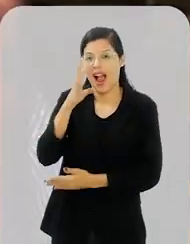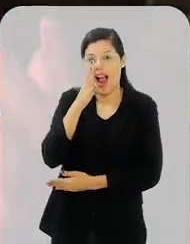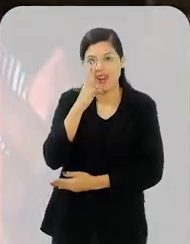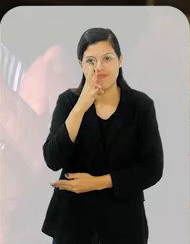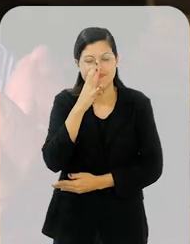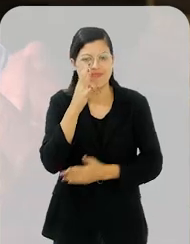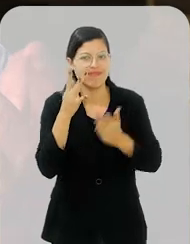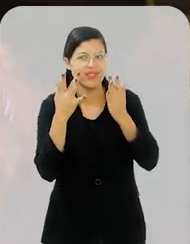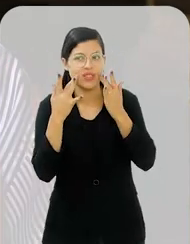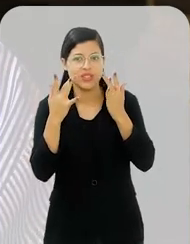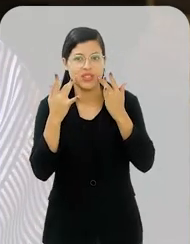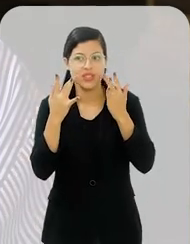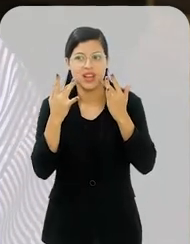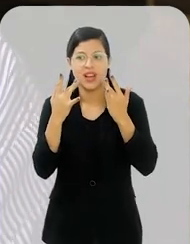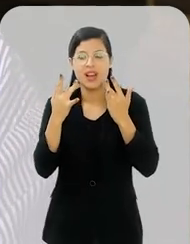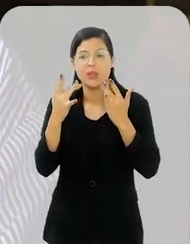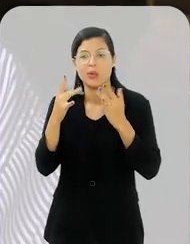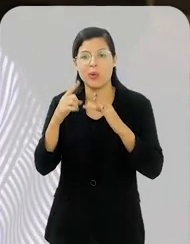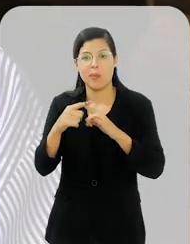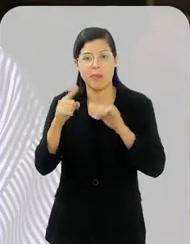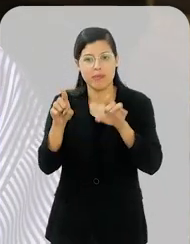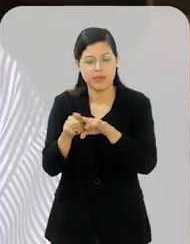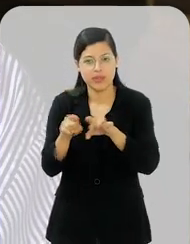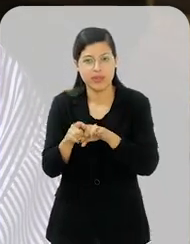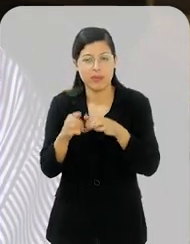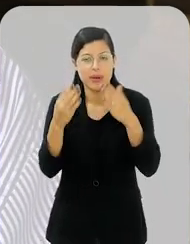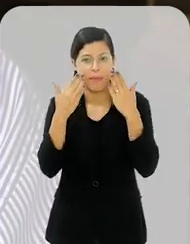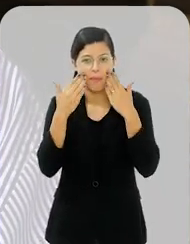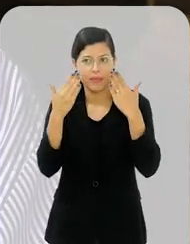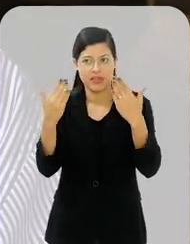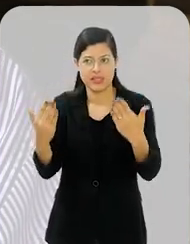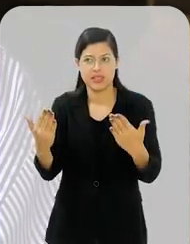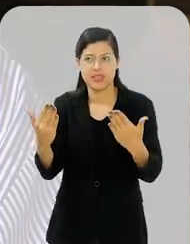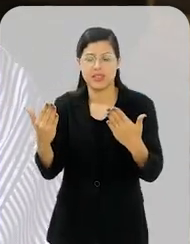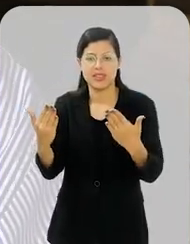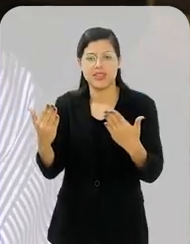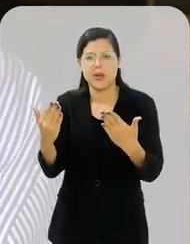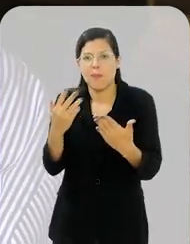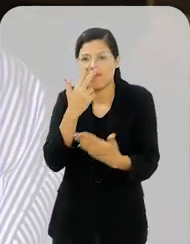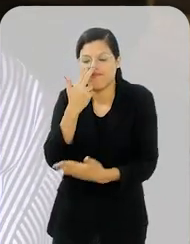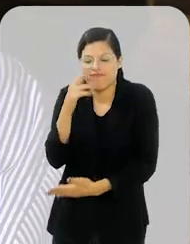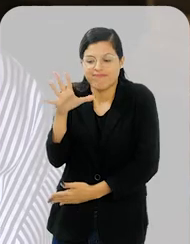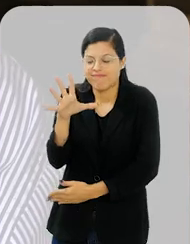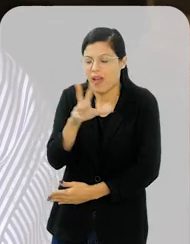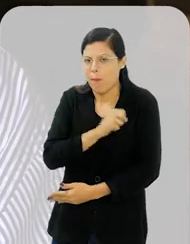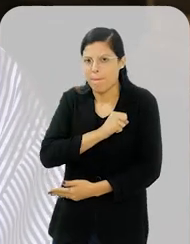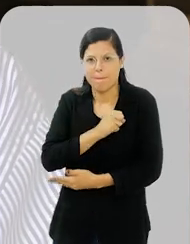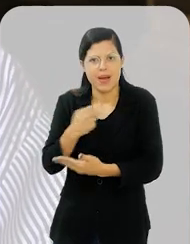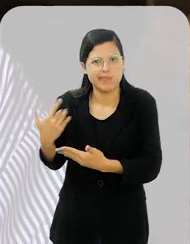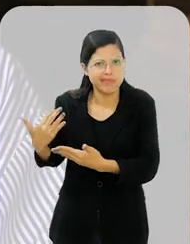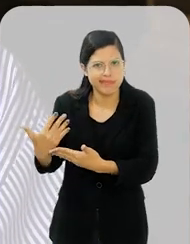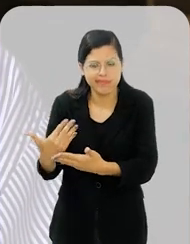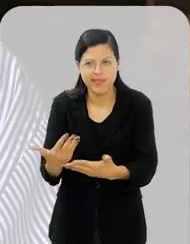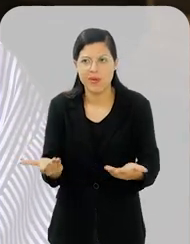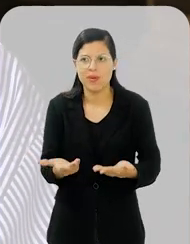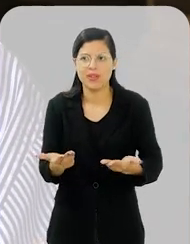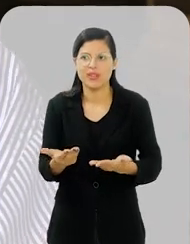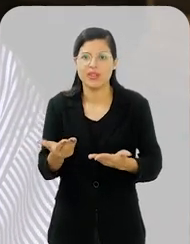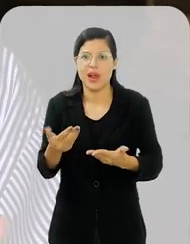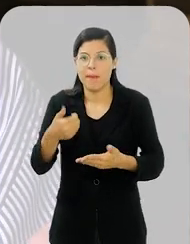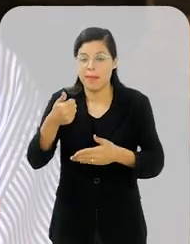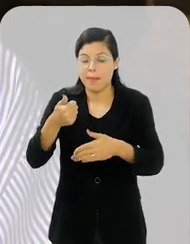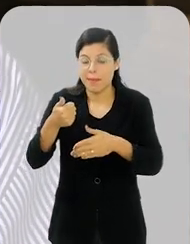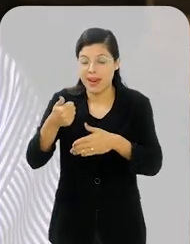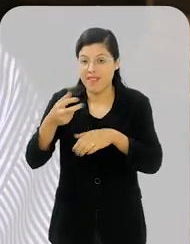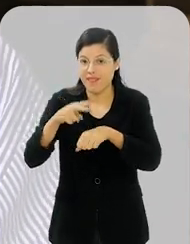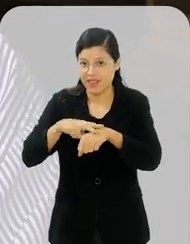só do teatro, mas o encanto do espetáculo me fez ficar, vamos dizer, apaixonado até hoje, como eu digo, a primeira vez que eu